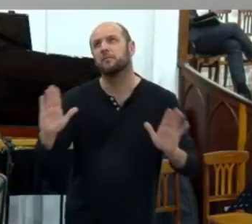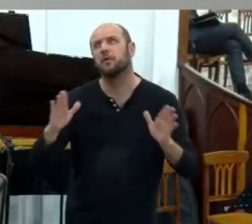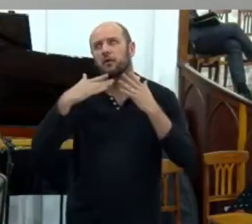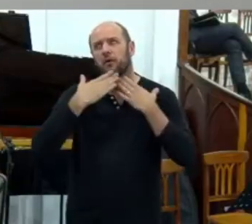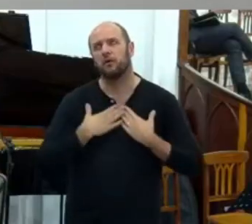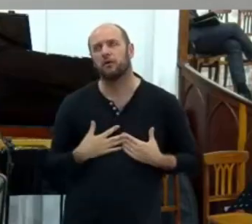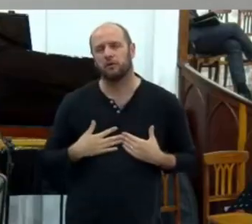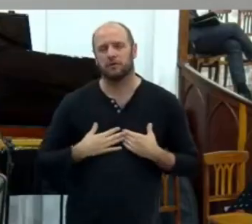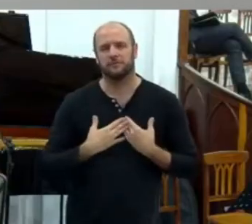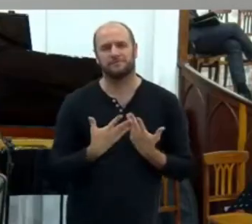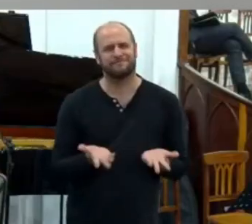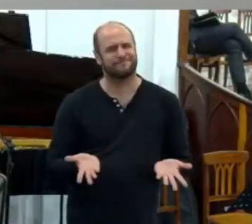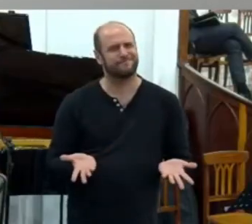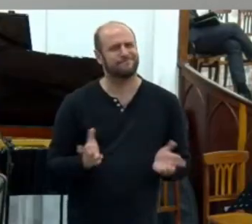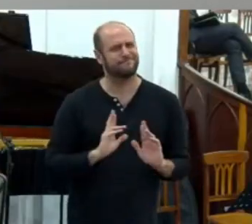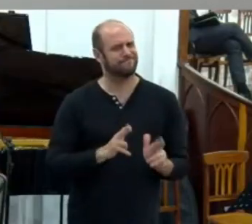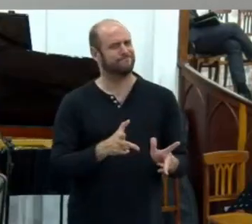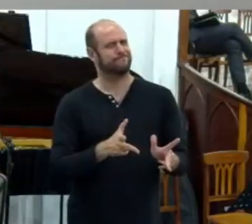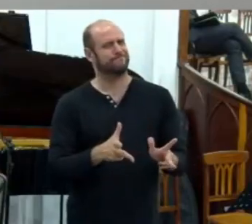Como está o nosso coração?